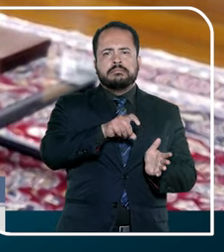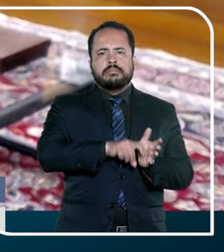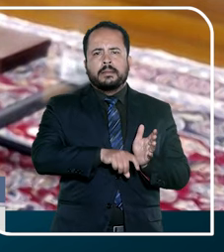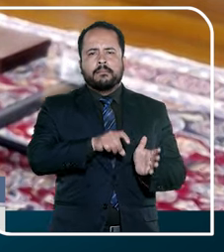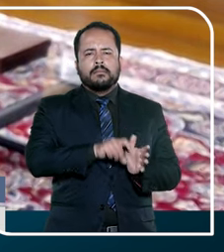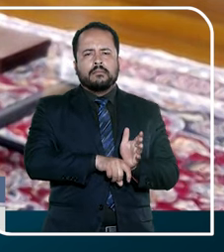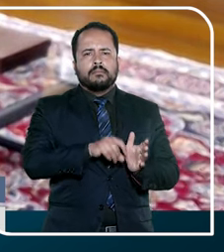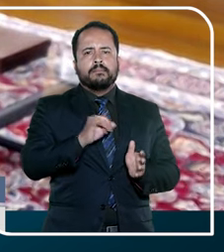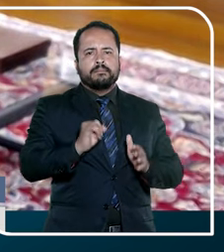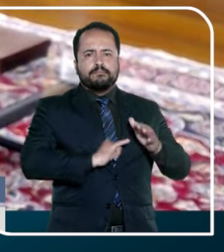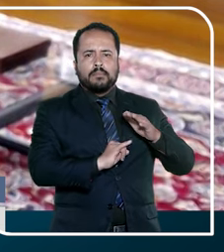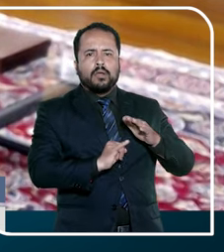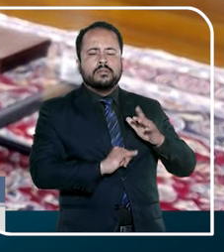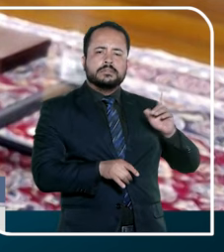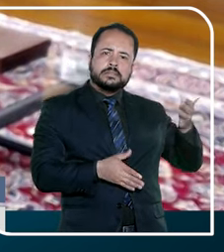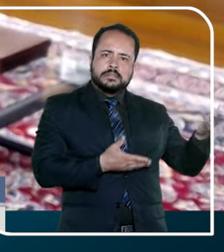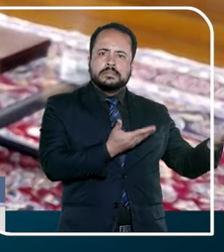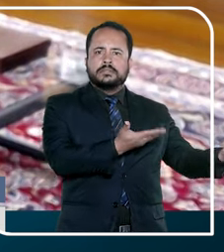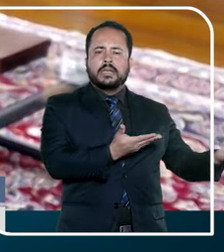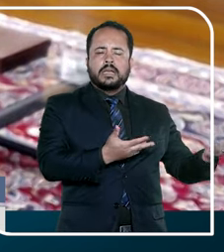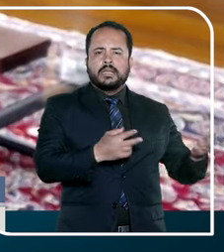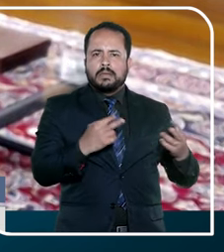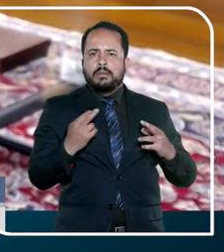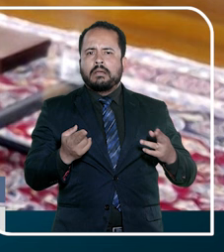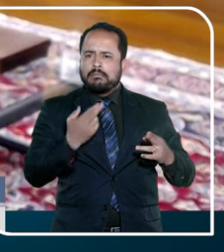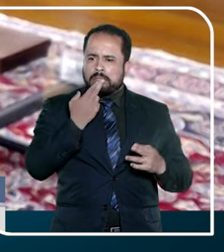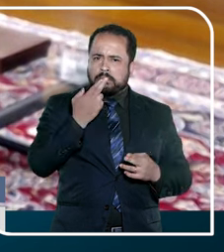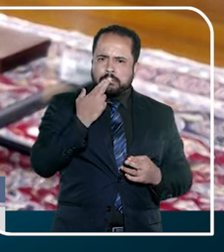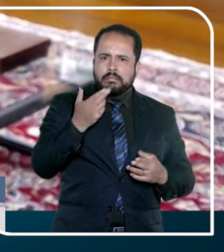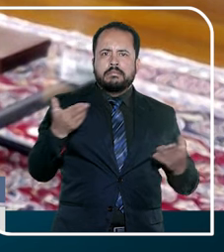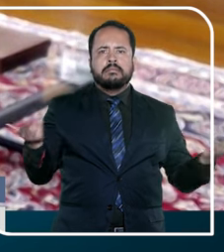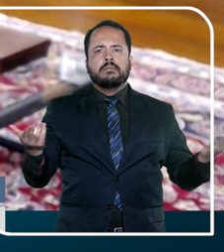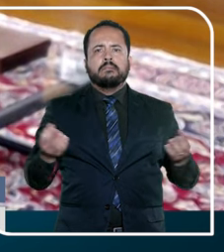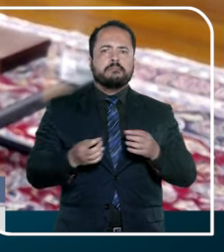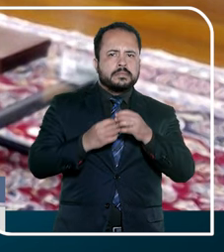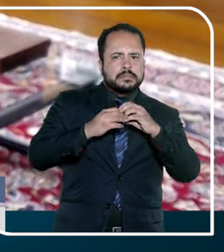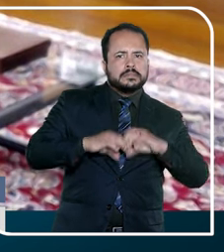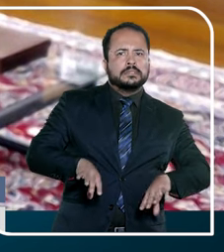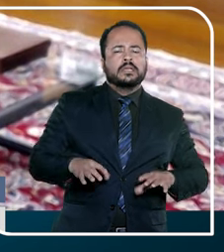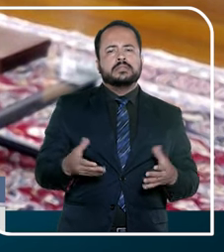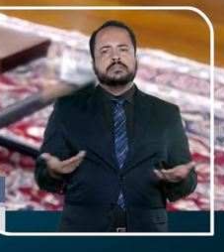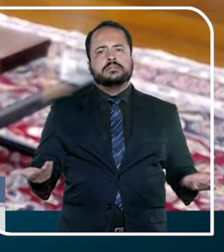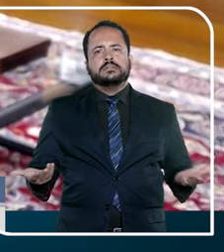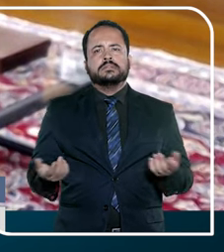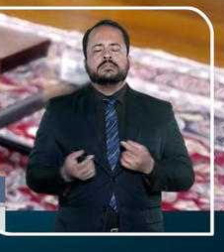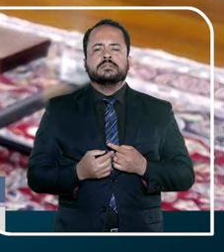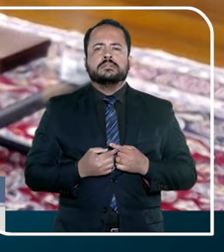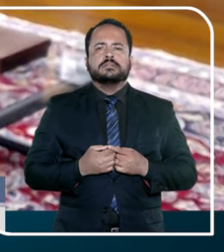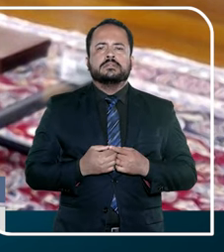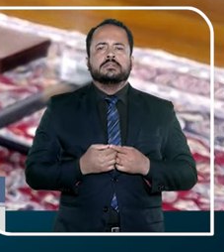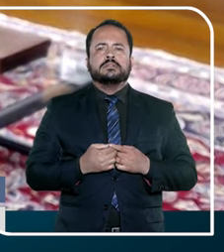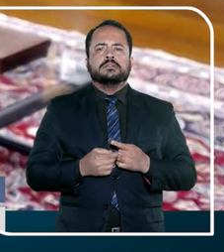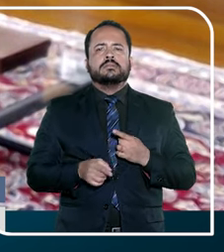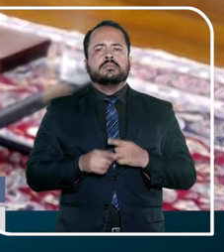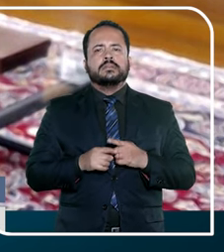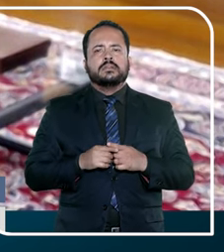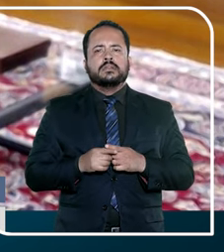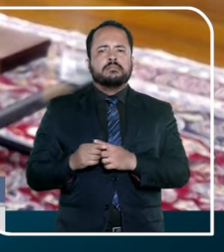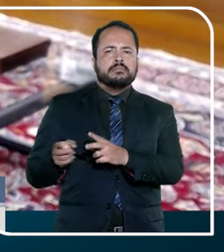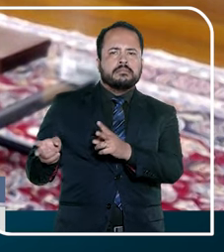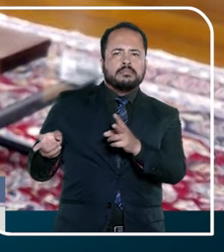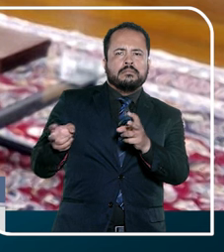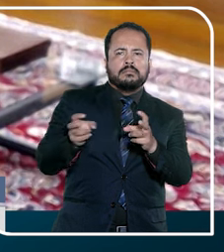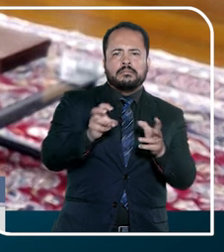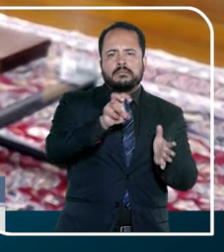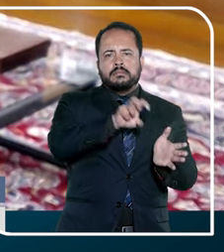a mesma mercadoria é por um preço menor porque não não houve recolhimento os tributos tdos né pela